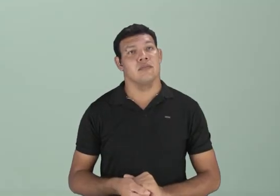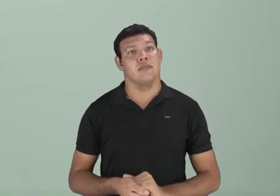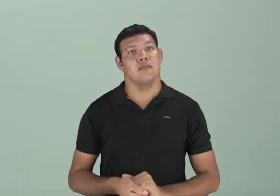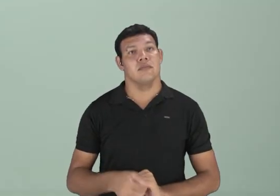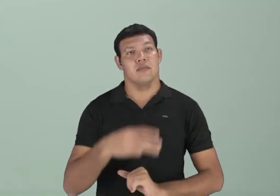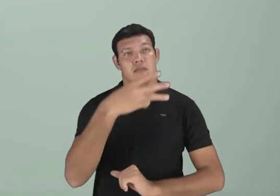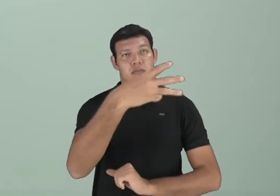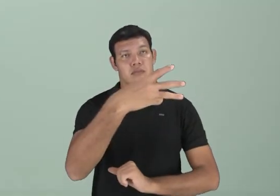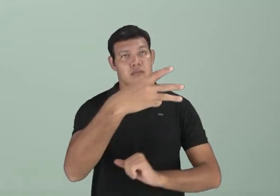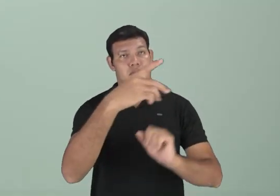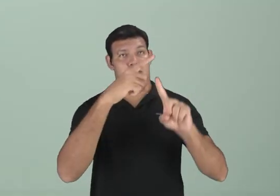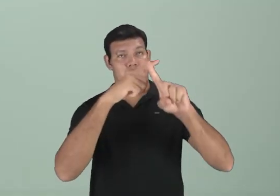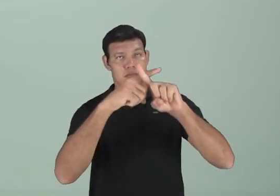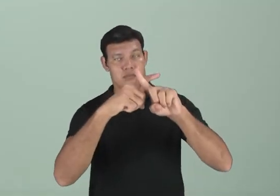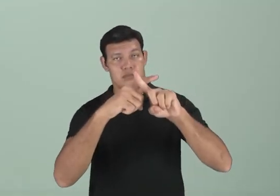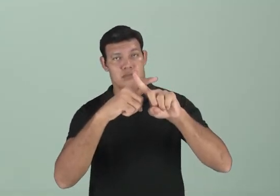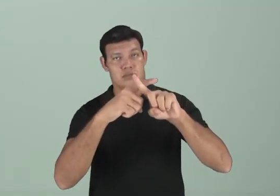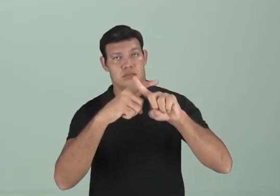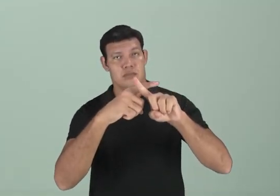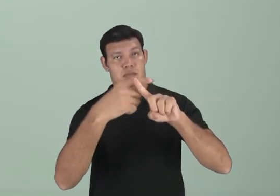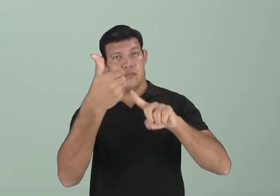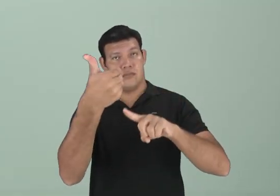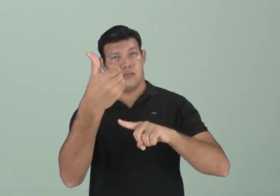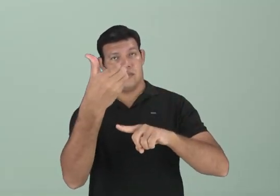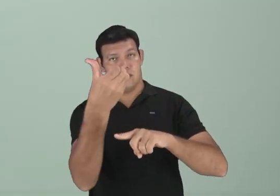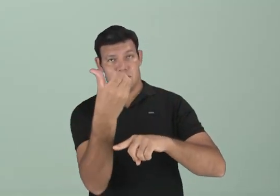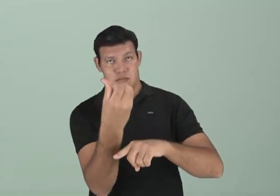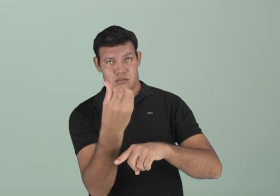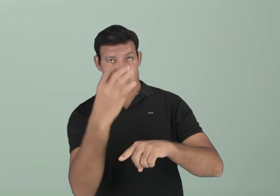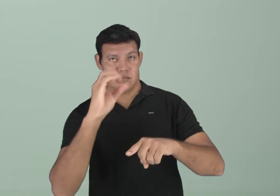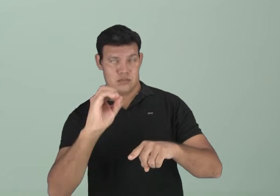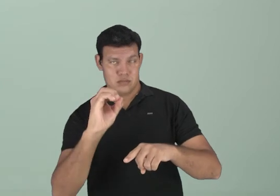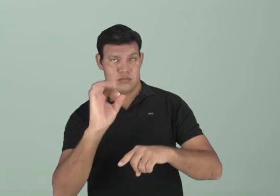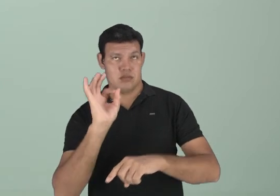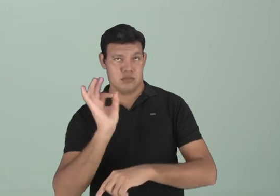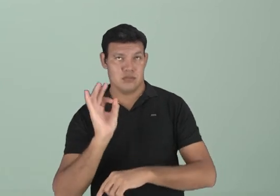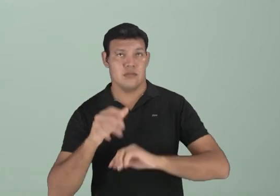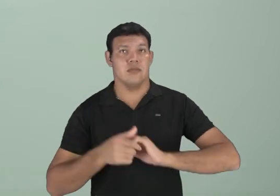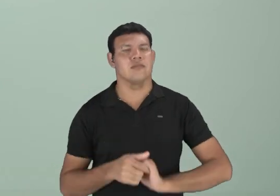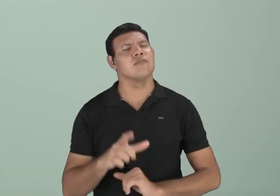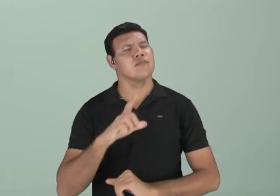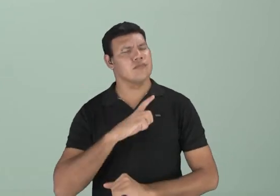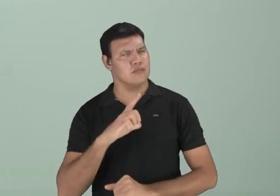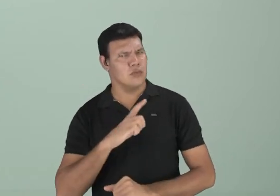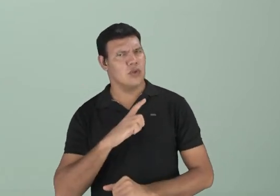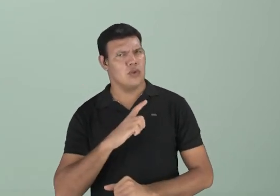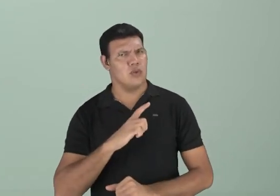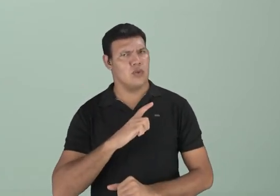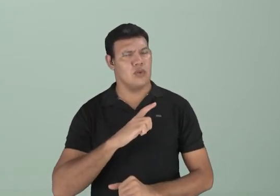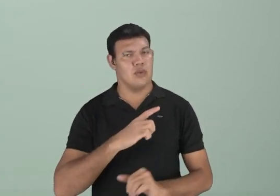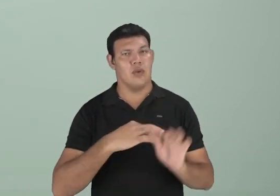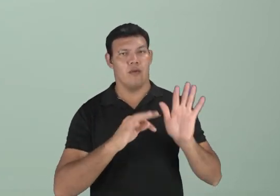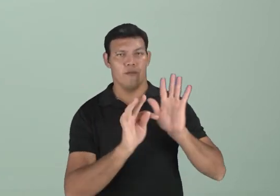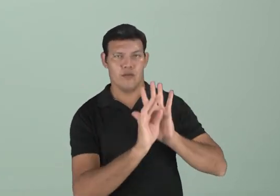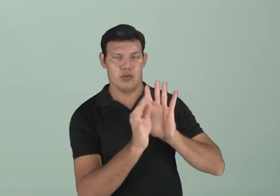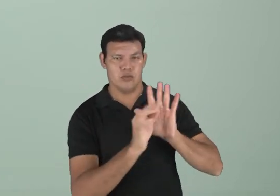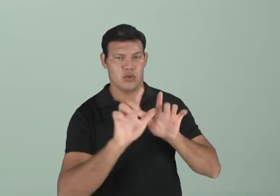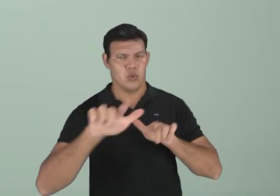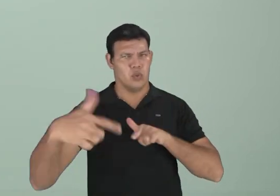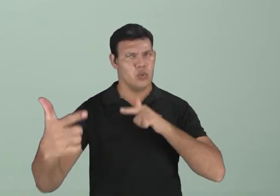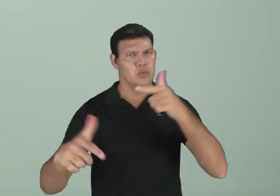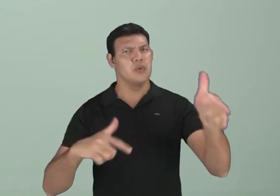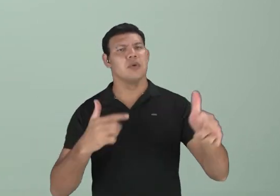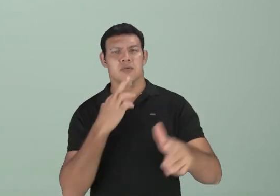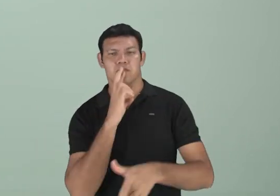cálculo, basta multiplicar 3 vezes 60. Tudo bem? Existem outras formas de